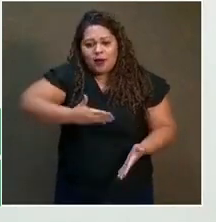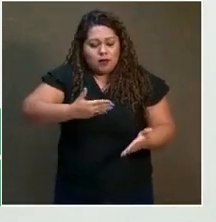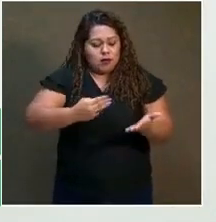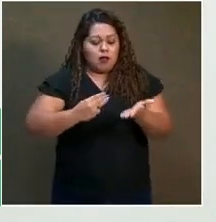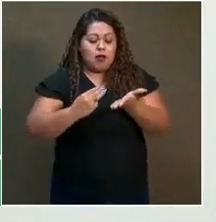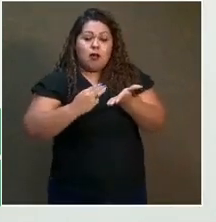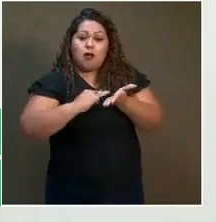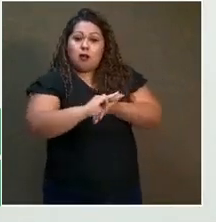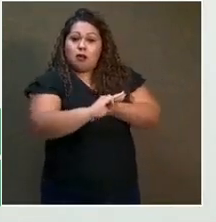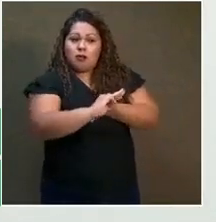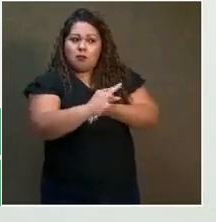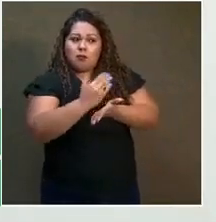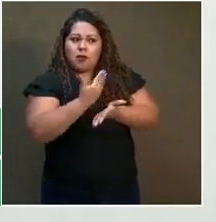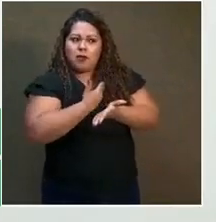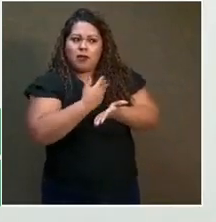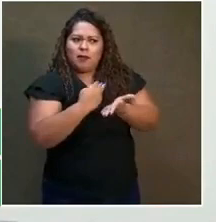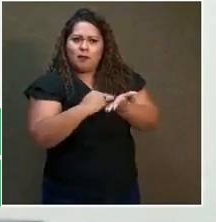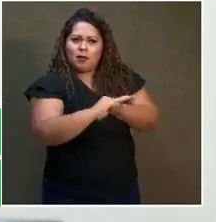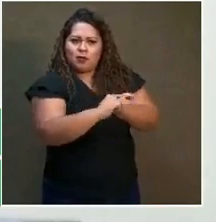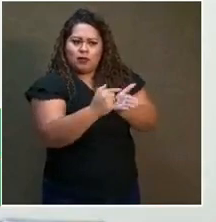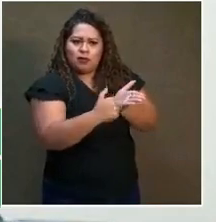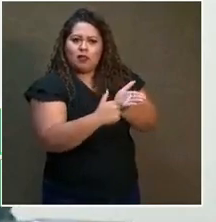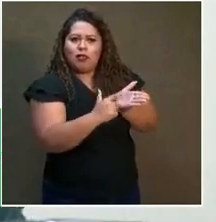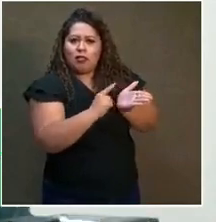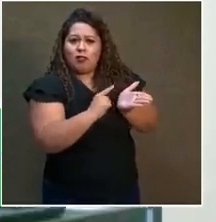mandou para a amiga.